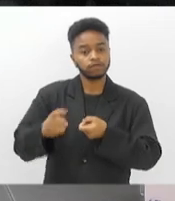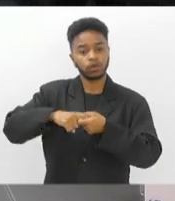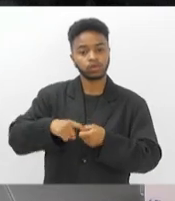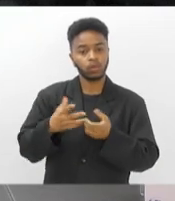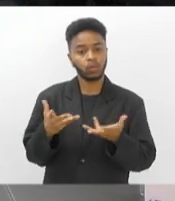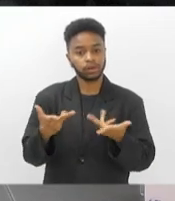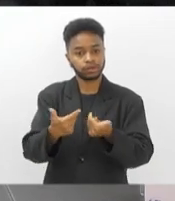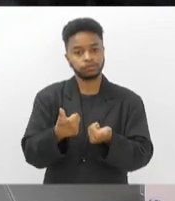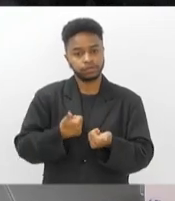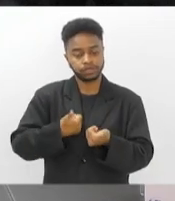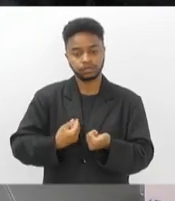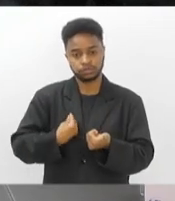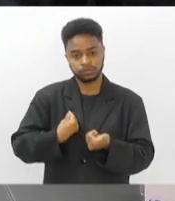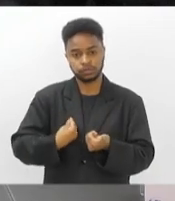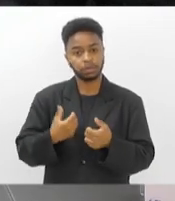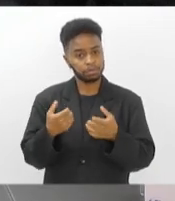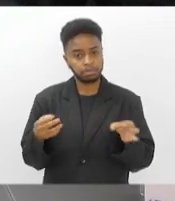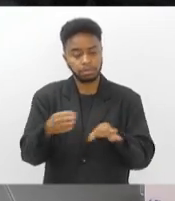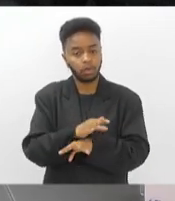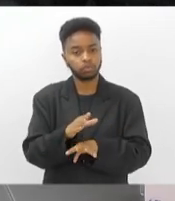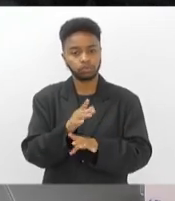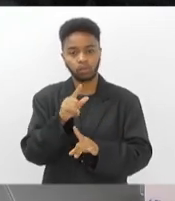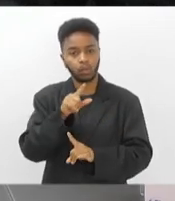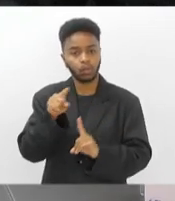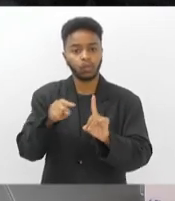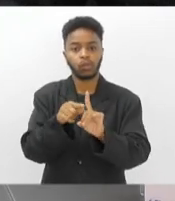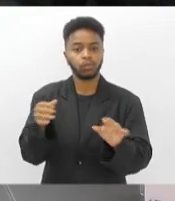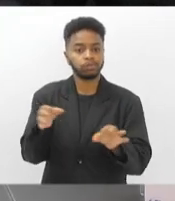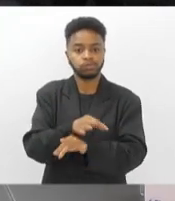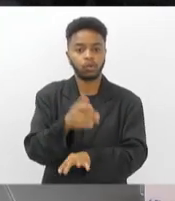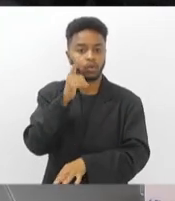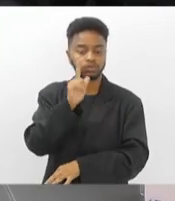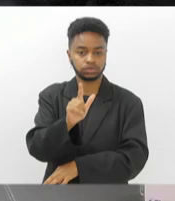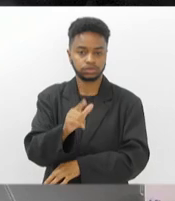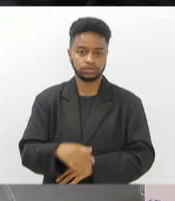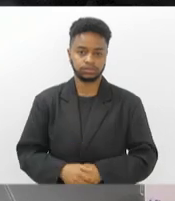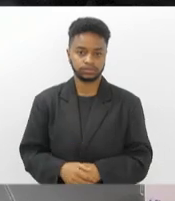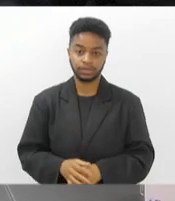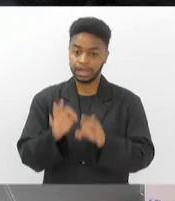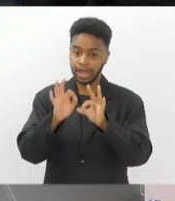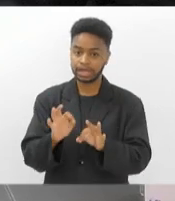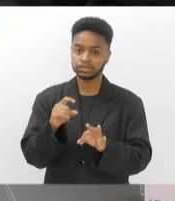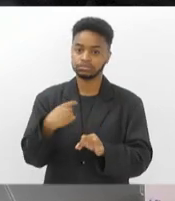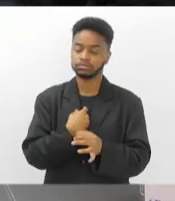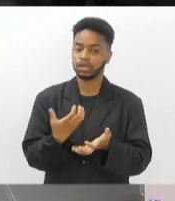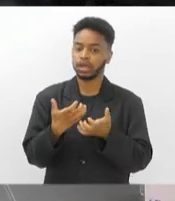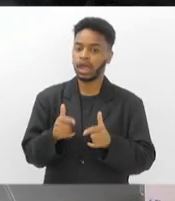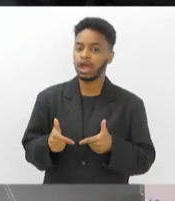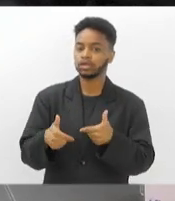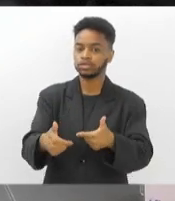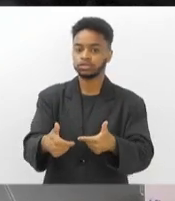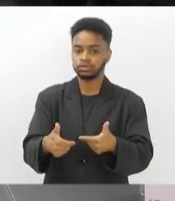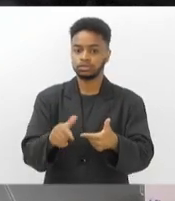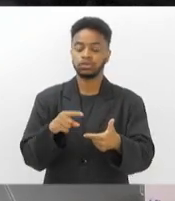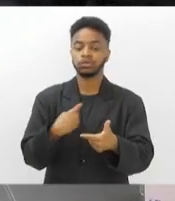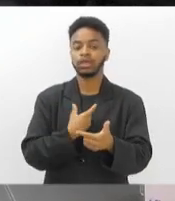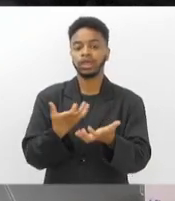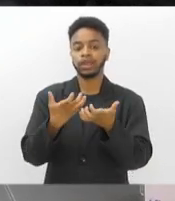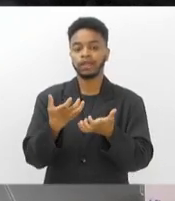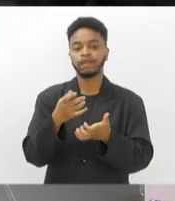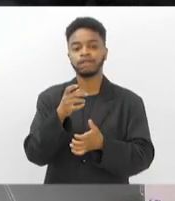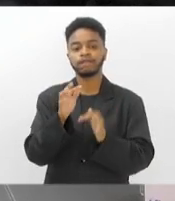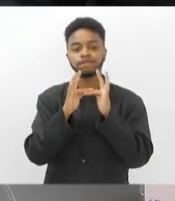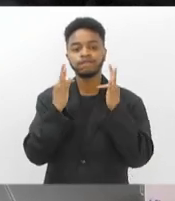de vida pronto essa CP atingi o objetivo é exatamente isso que a gente quer que os pais e mães